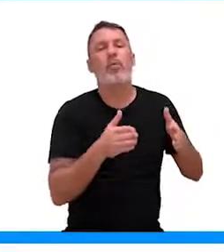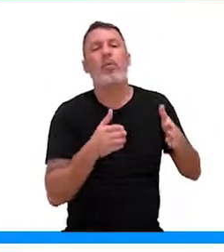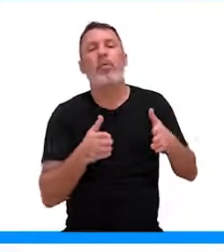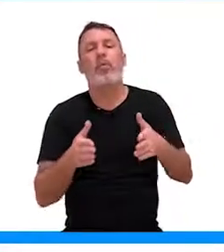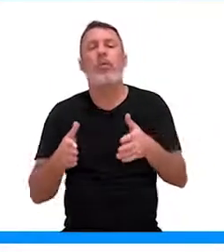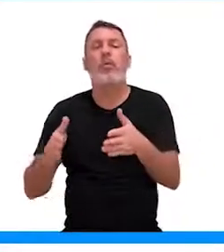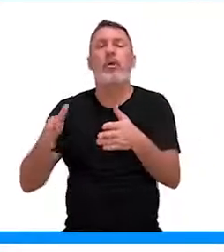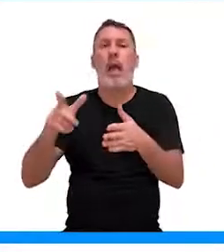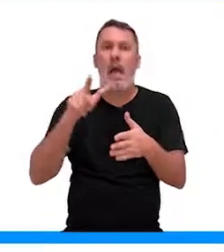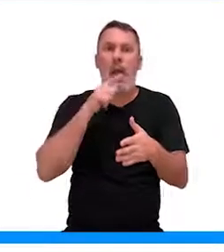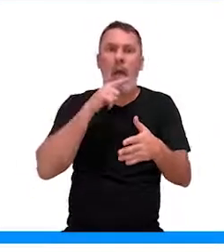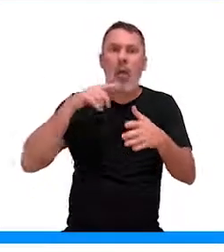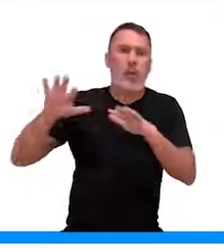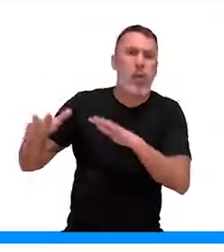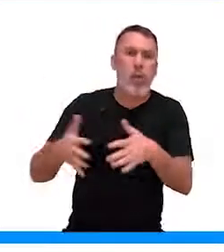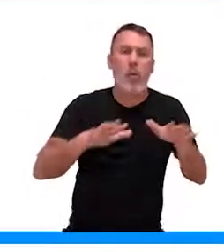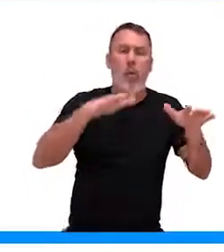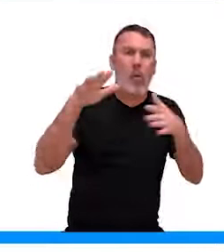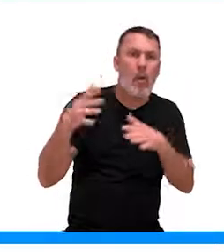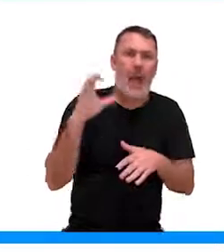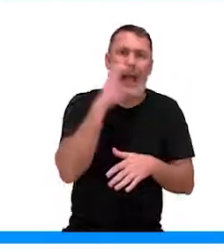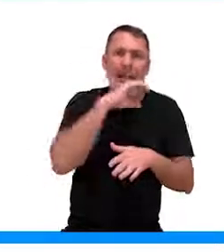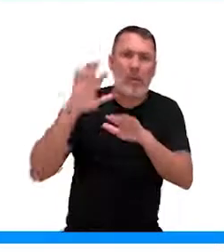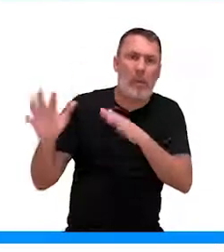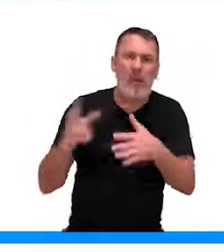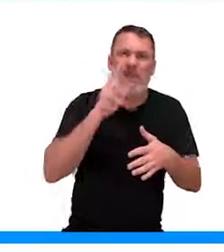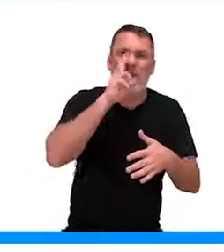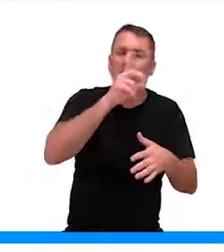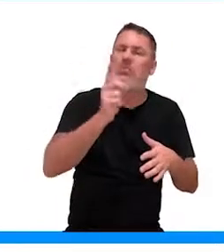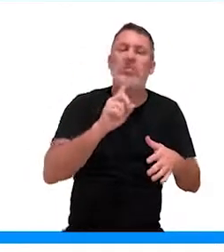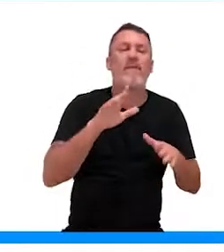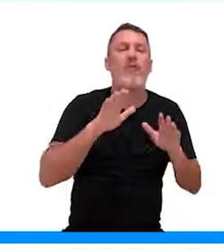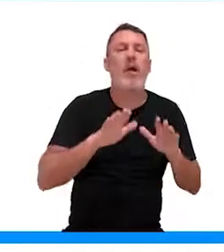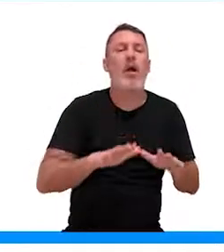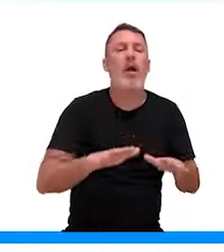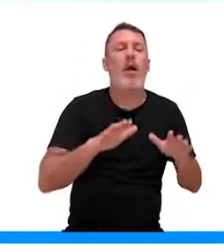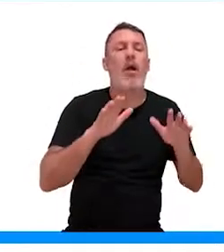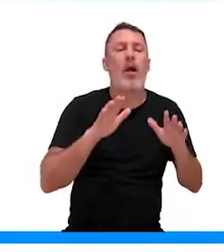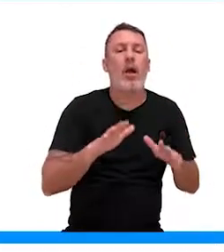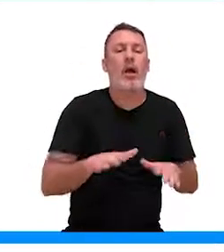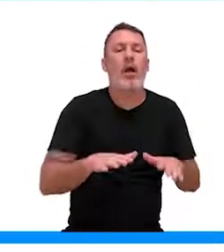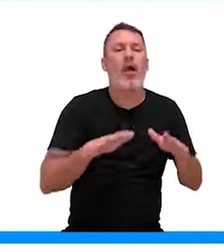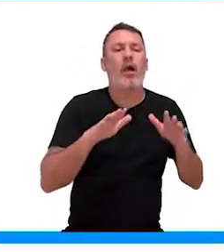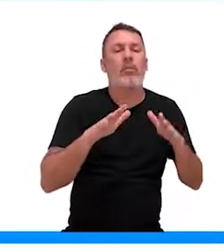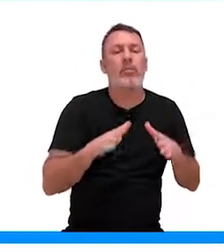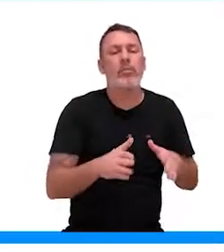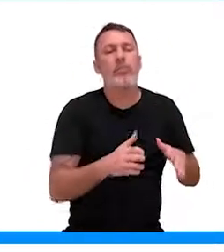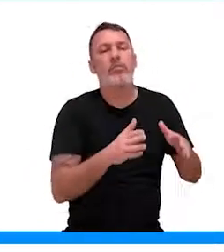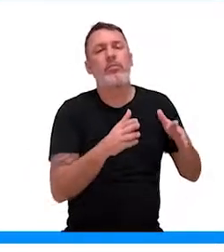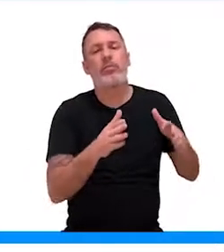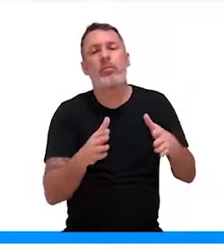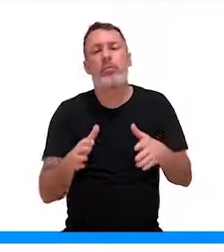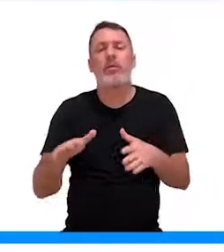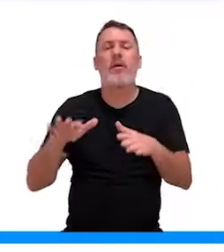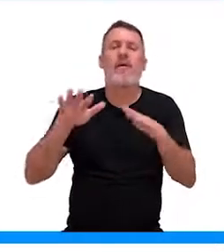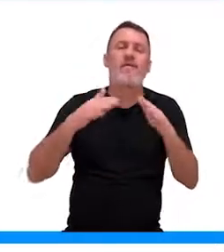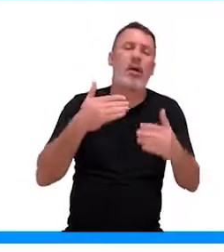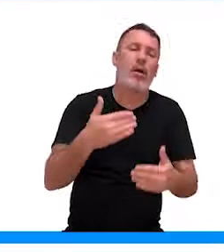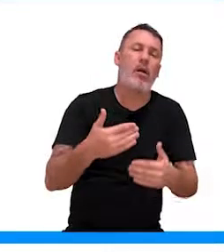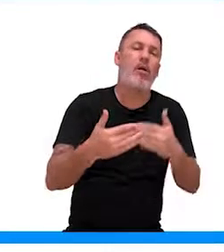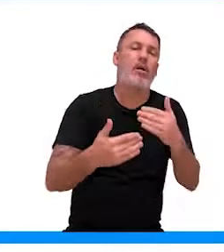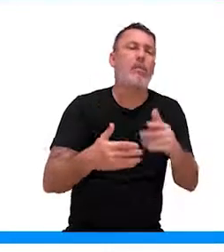A velocidade da água, ela diminui, tá? O potencial